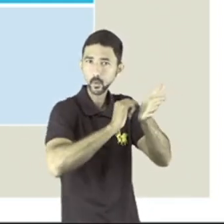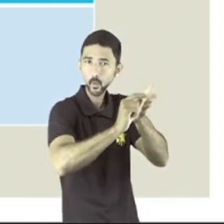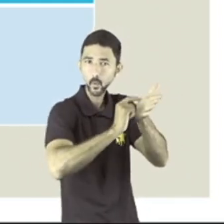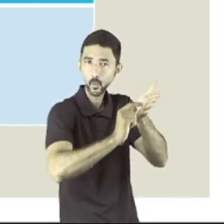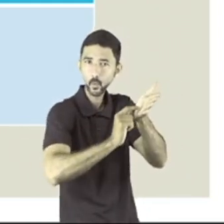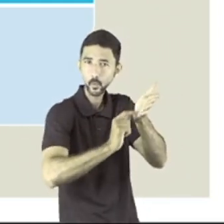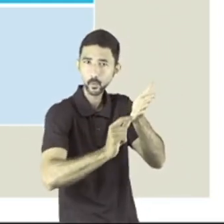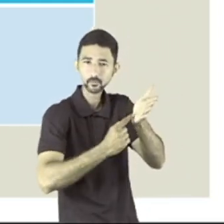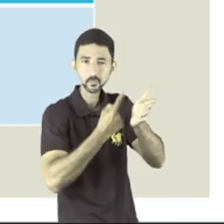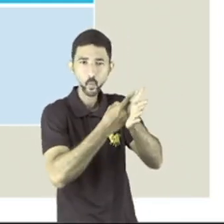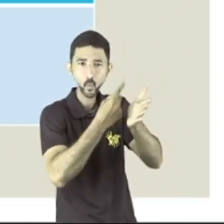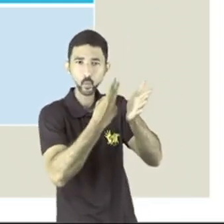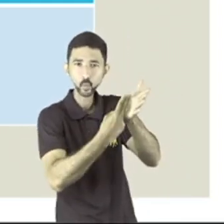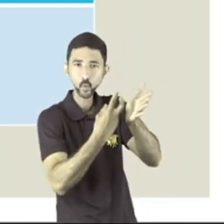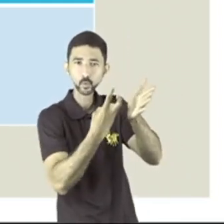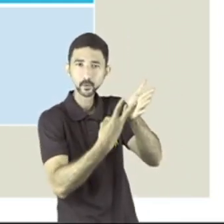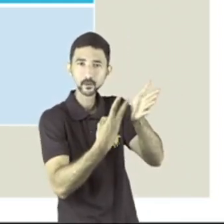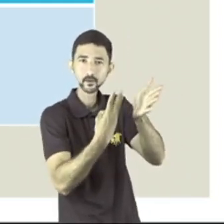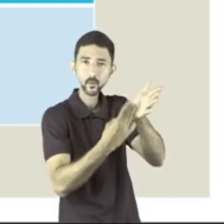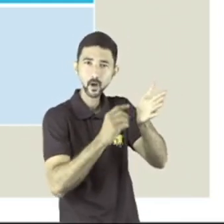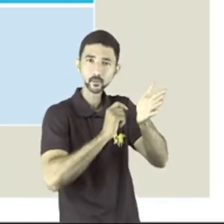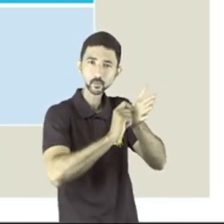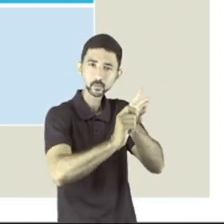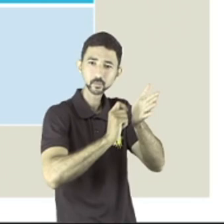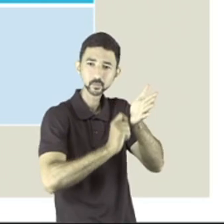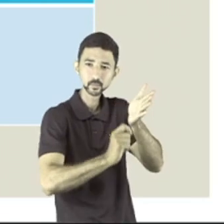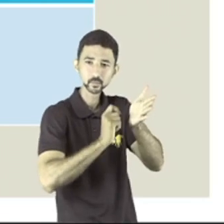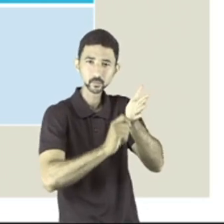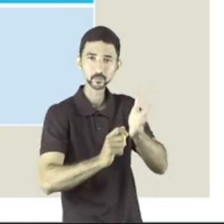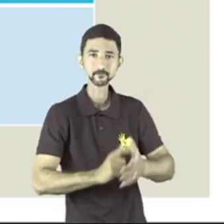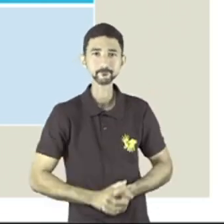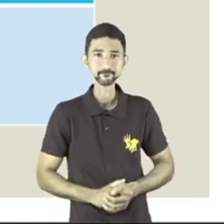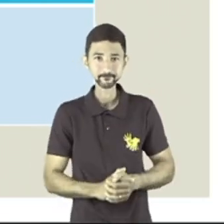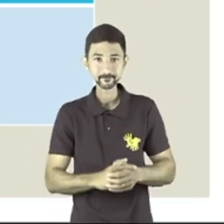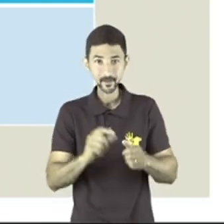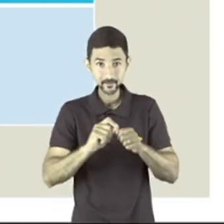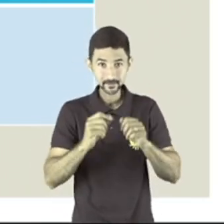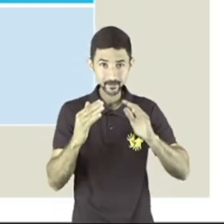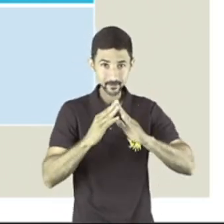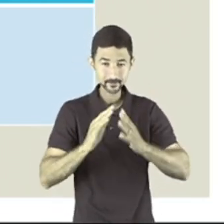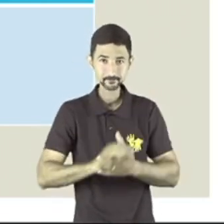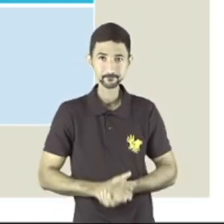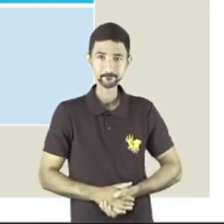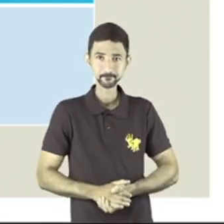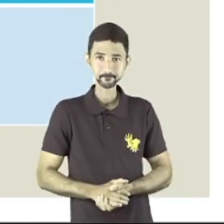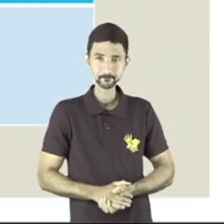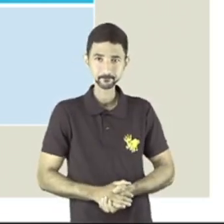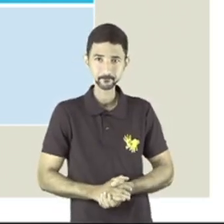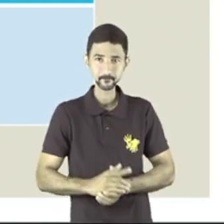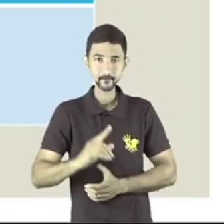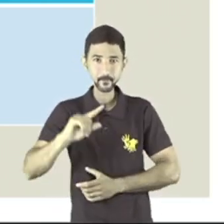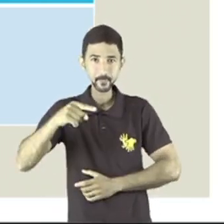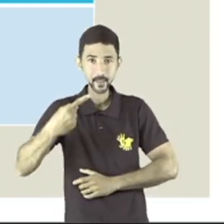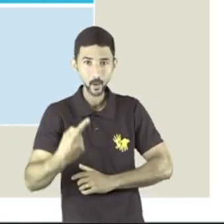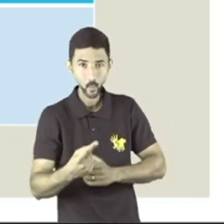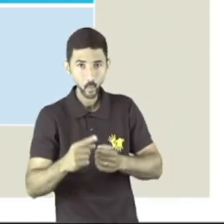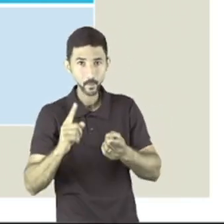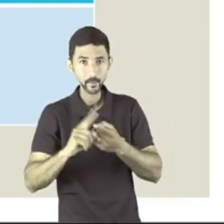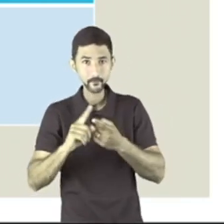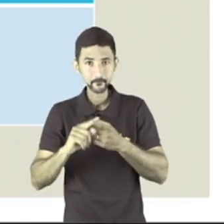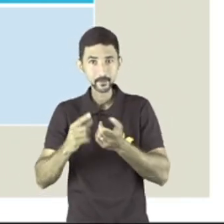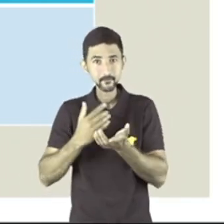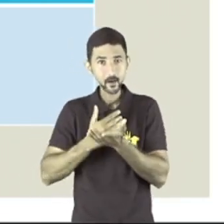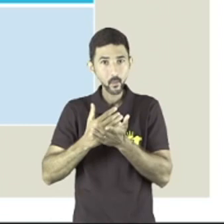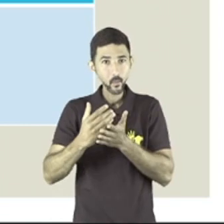Vão numerando e colocando o que você pode fazer em casa. A outra coisa que vocês